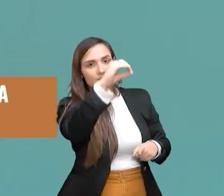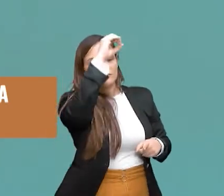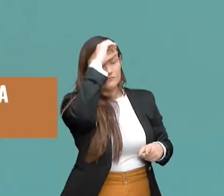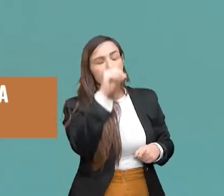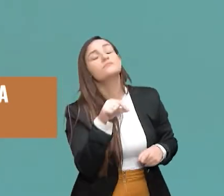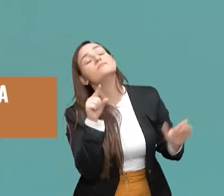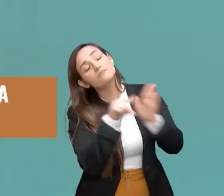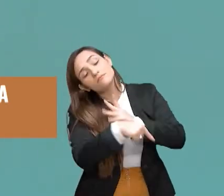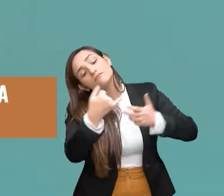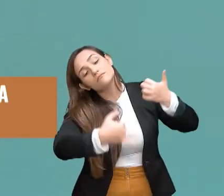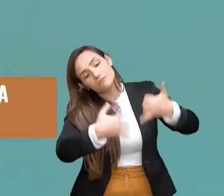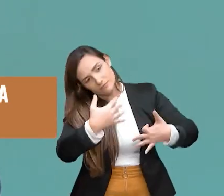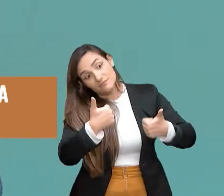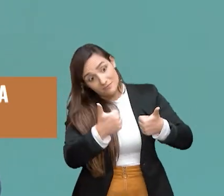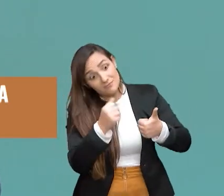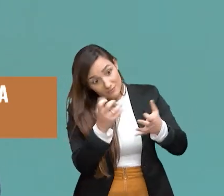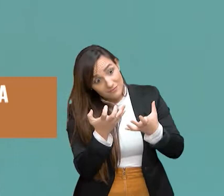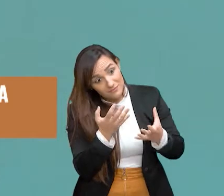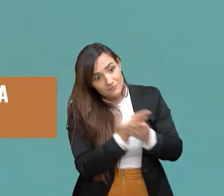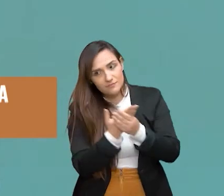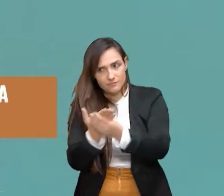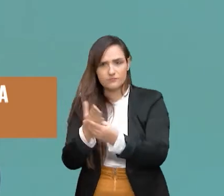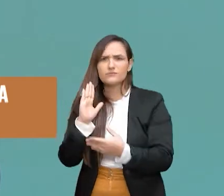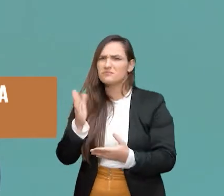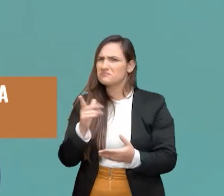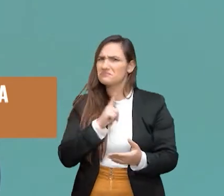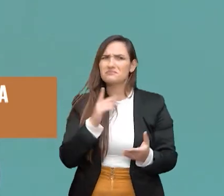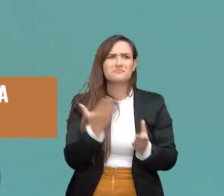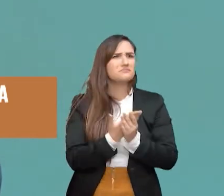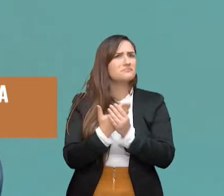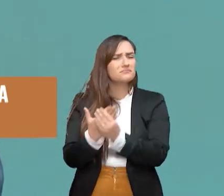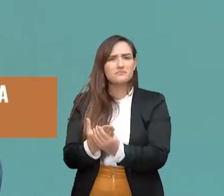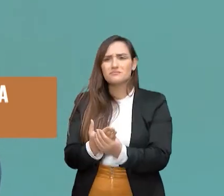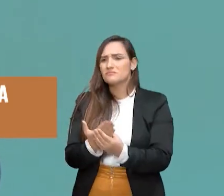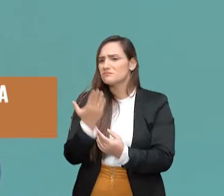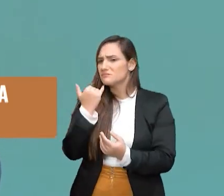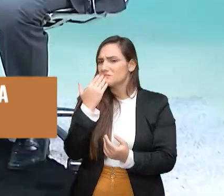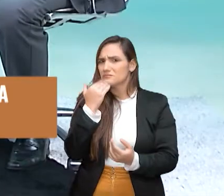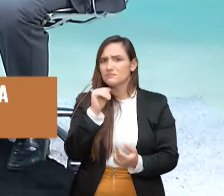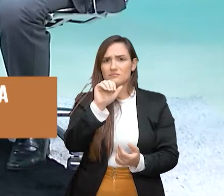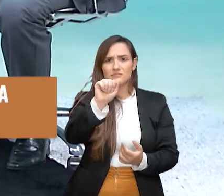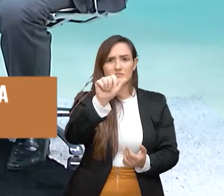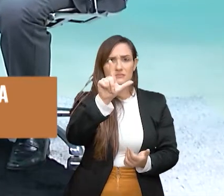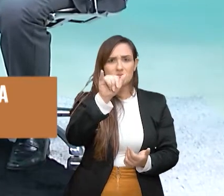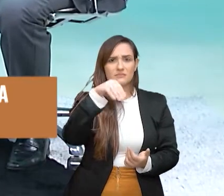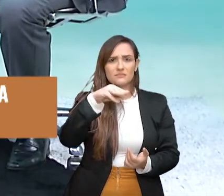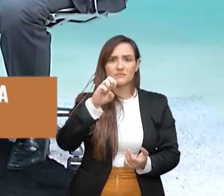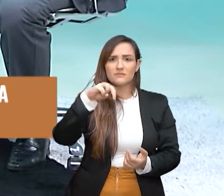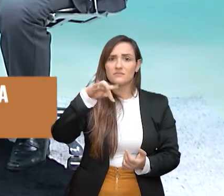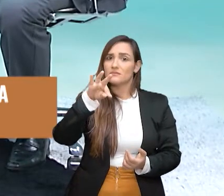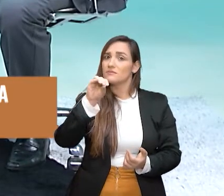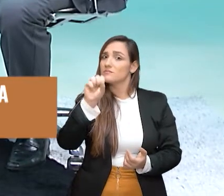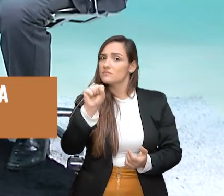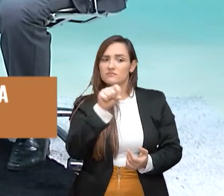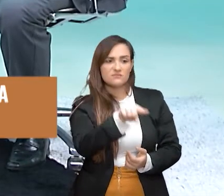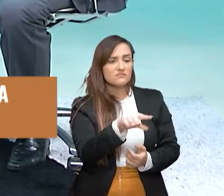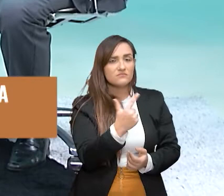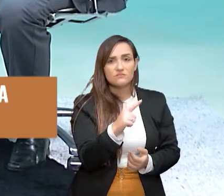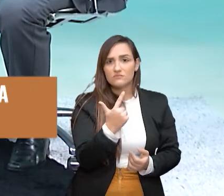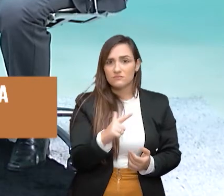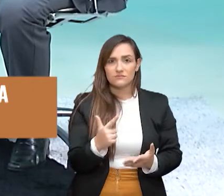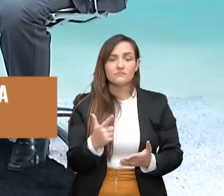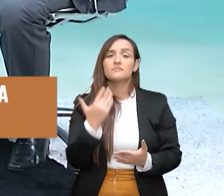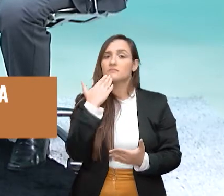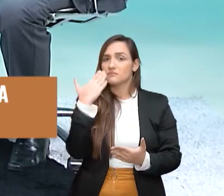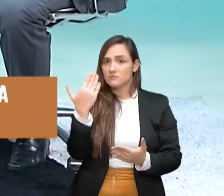de acesso dessas pessoas. Então a gente já teve a oportunidade de ajuizar ação de alimentos. Olha, uma pessoa em situação de